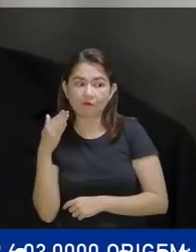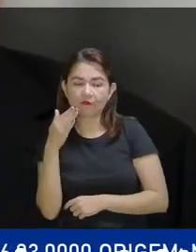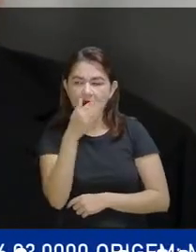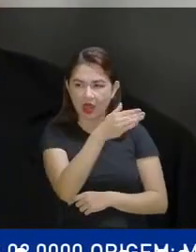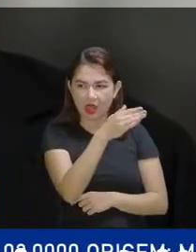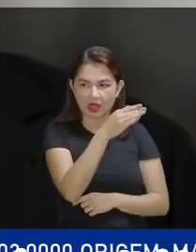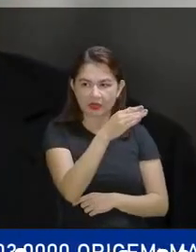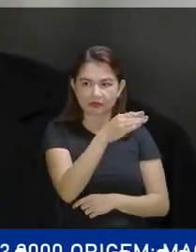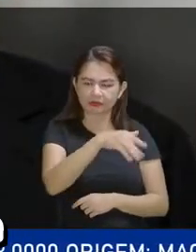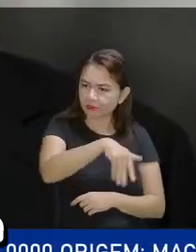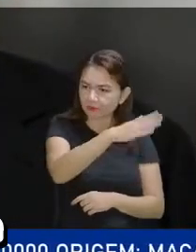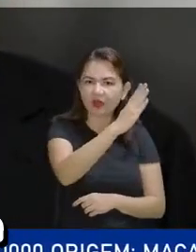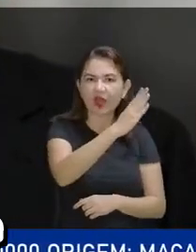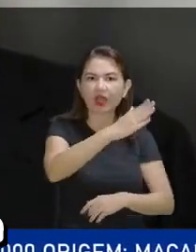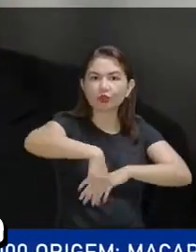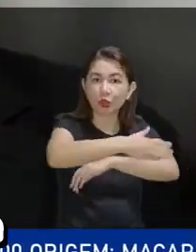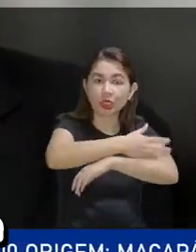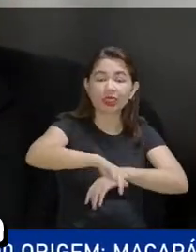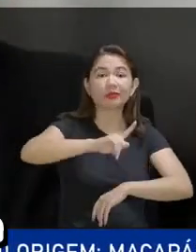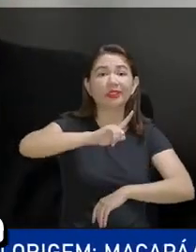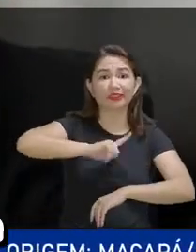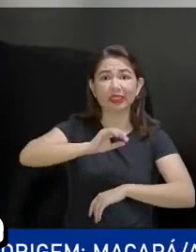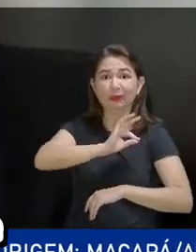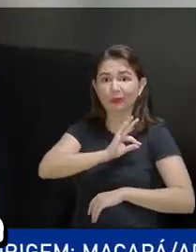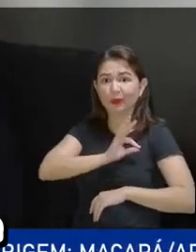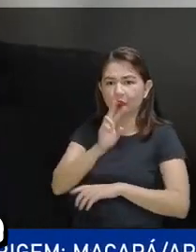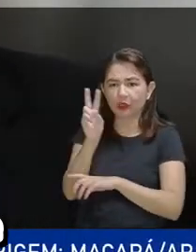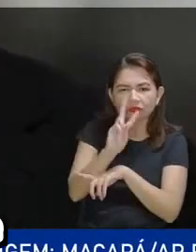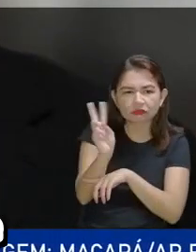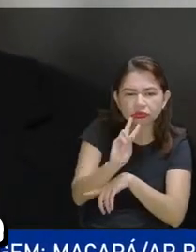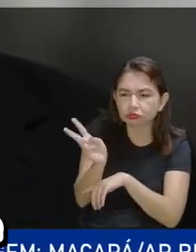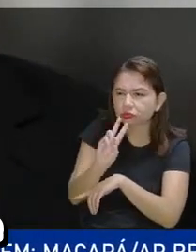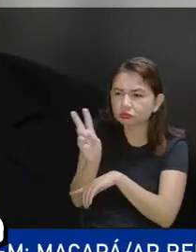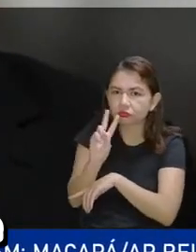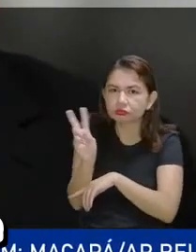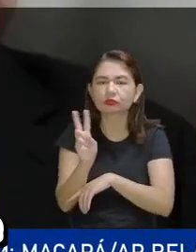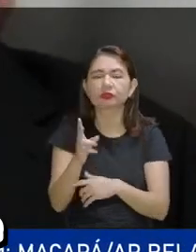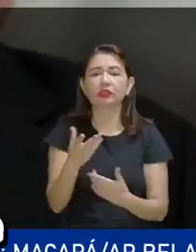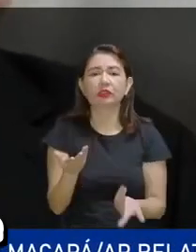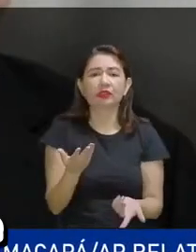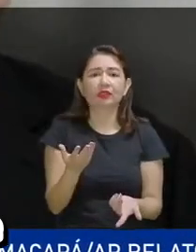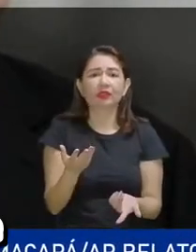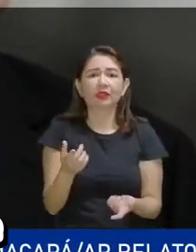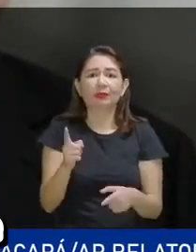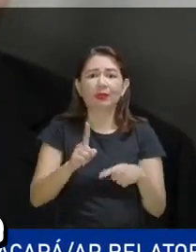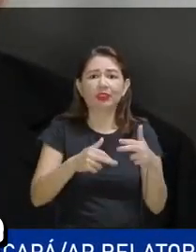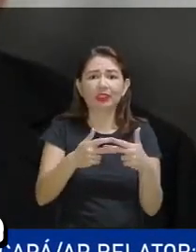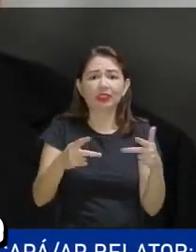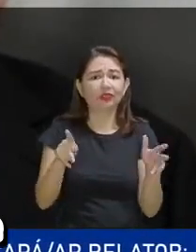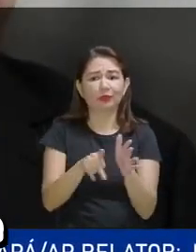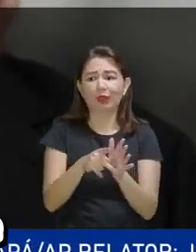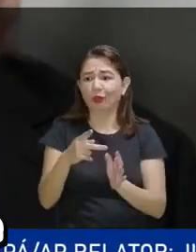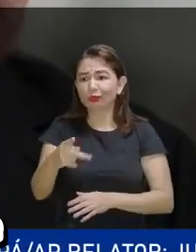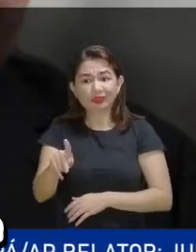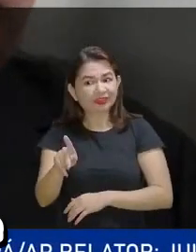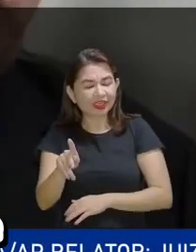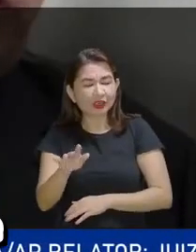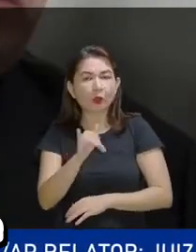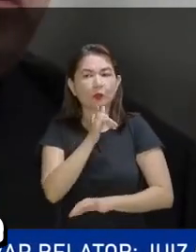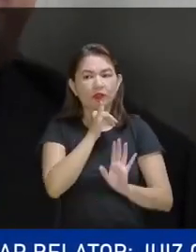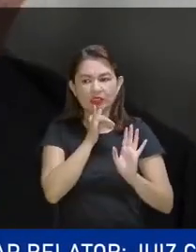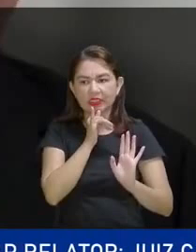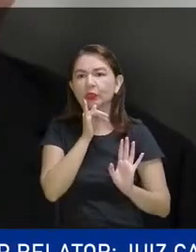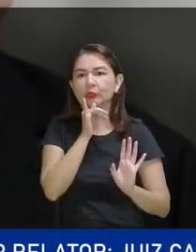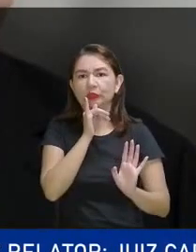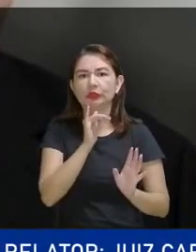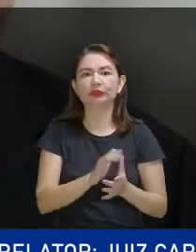motorista levar essas cestas básicas com os santinhos de Vossa Excelência, tá, para um determinado